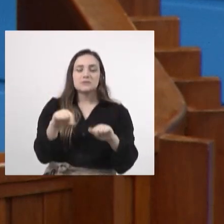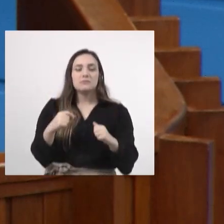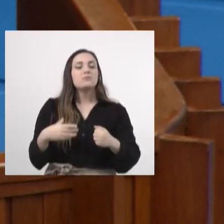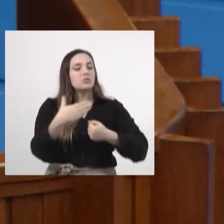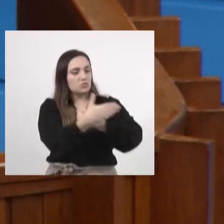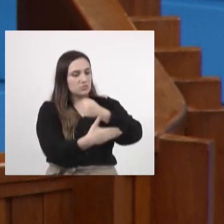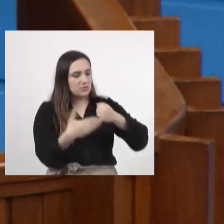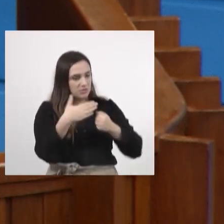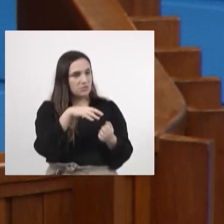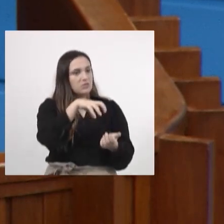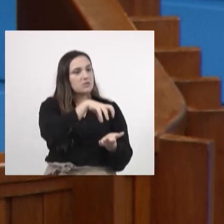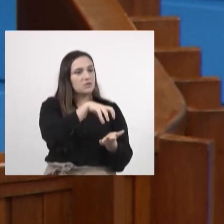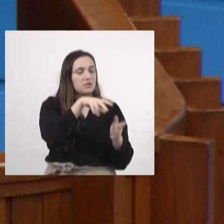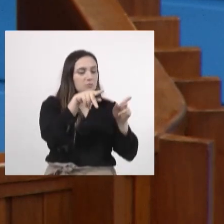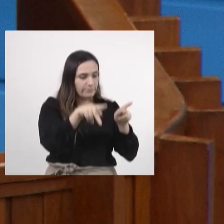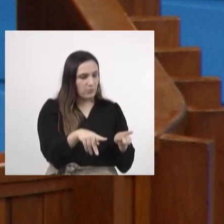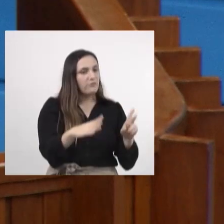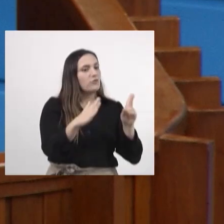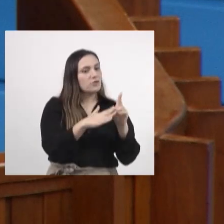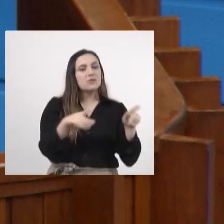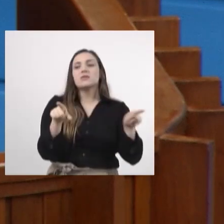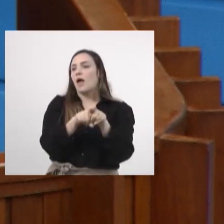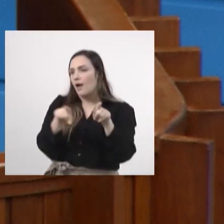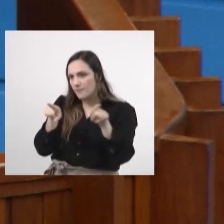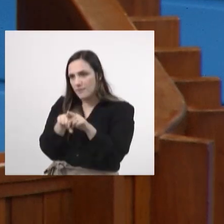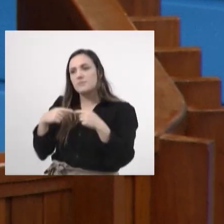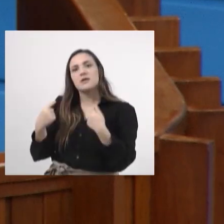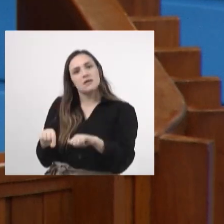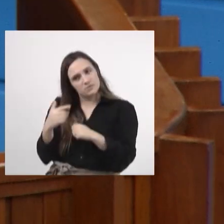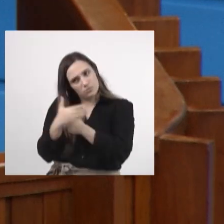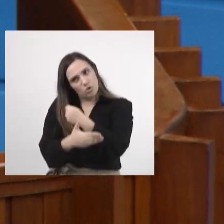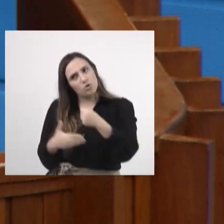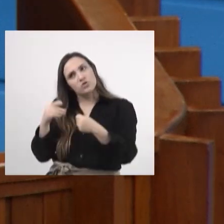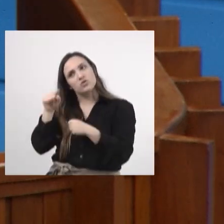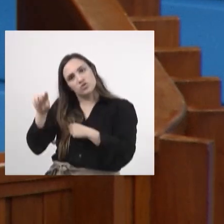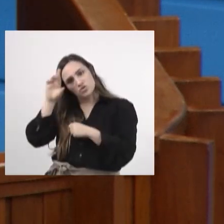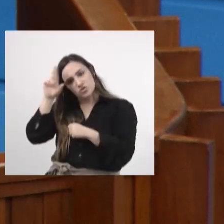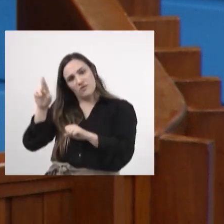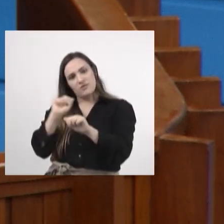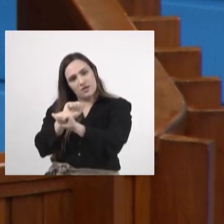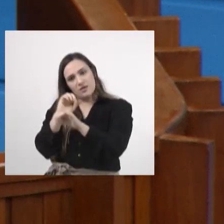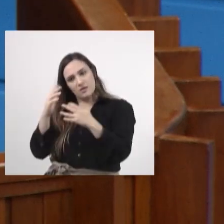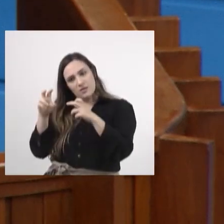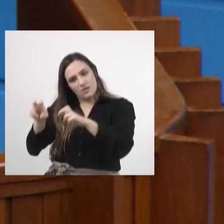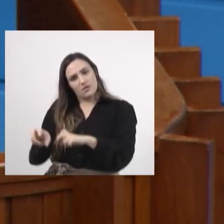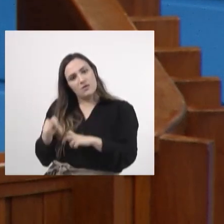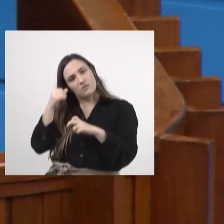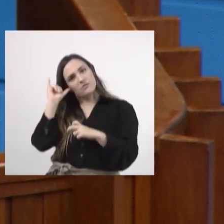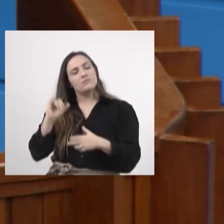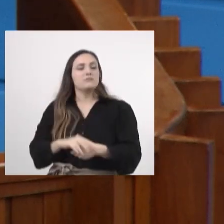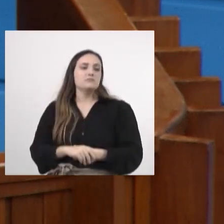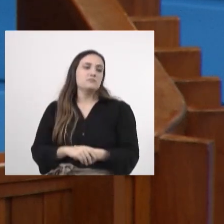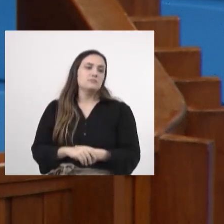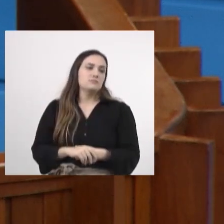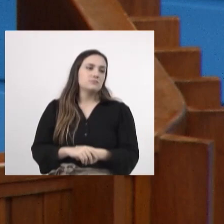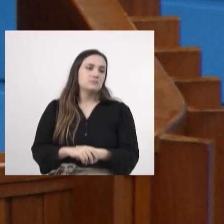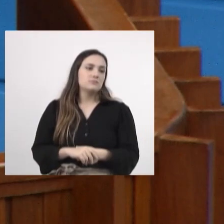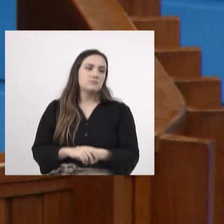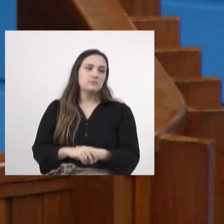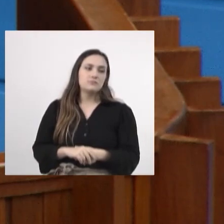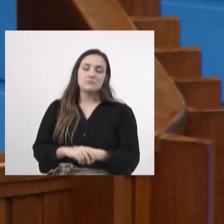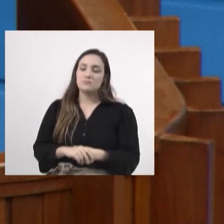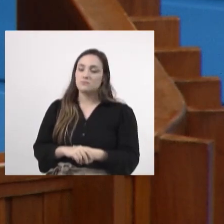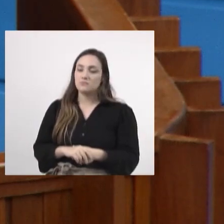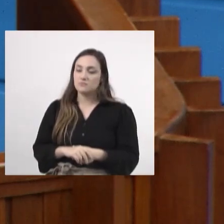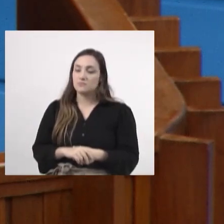mas nós temos que defender quem trabalha e quem produz. Porque é através da produção é que tem o imposto para